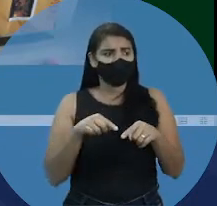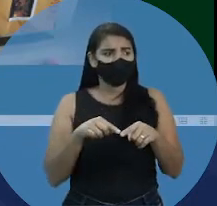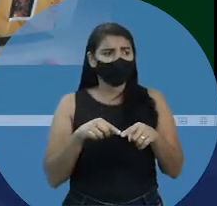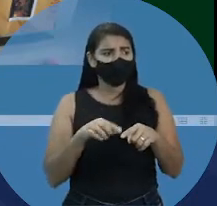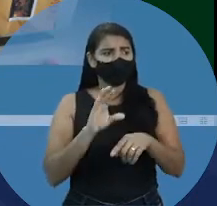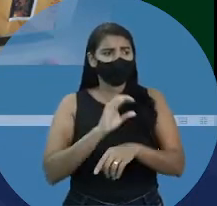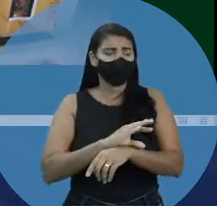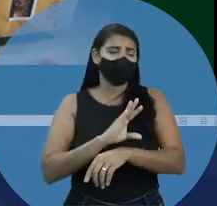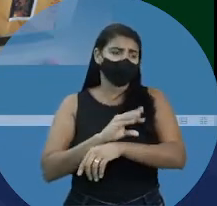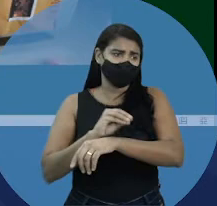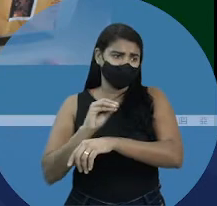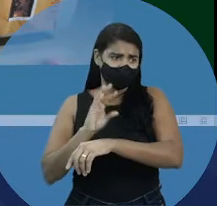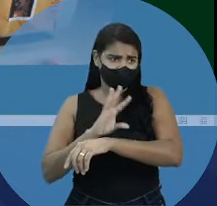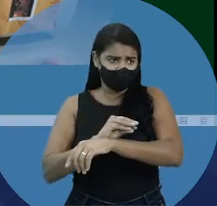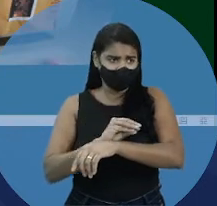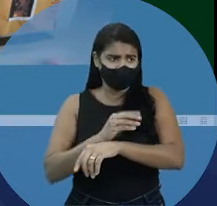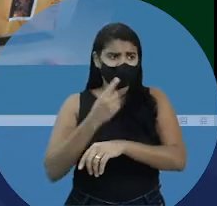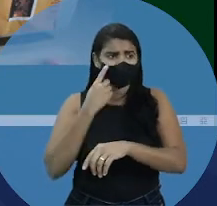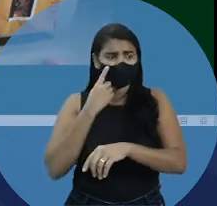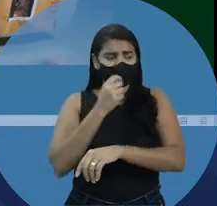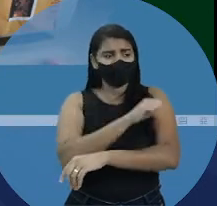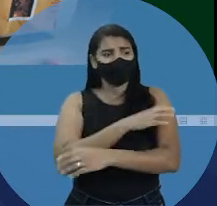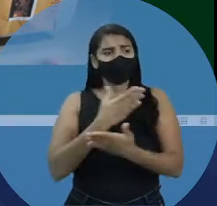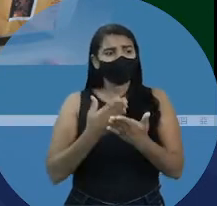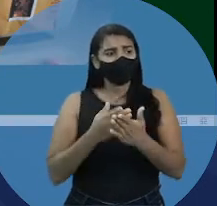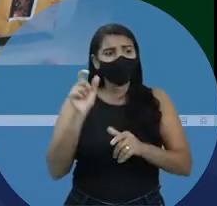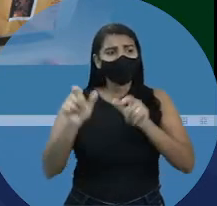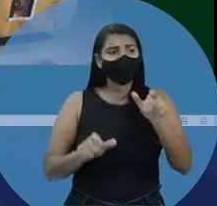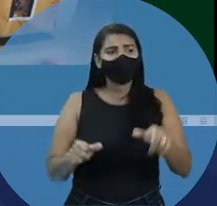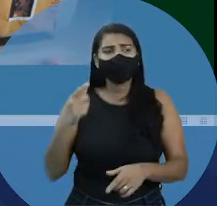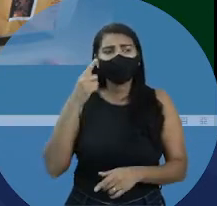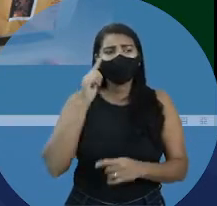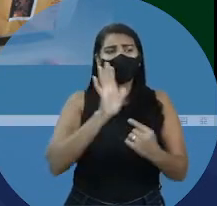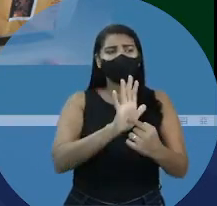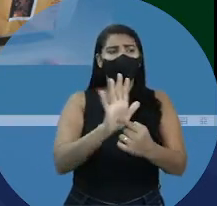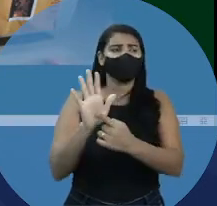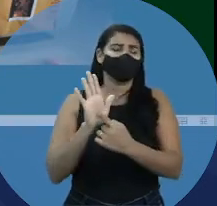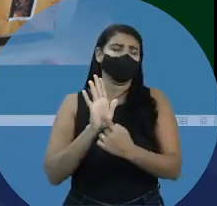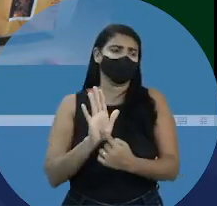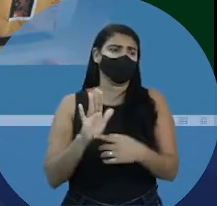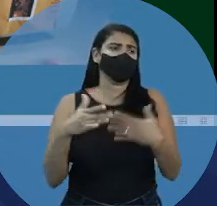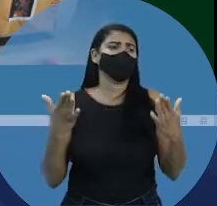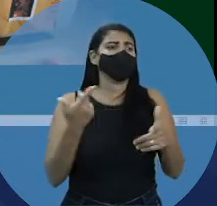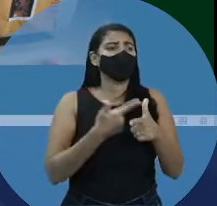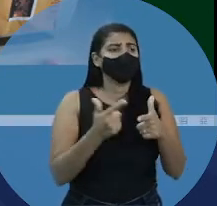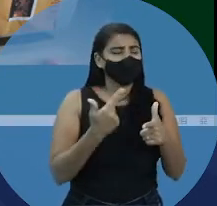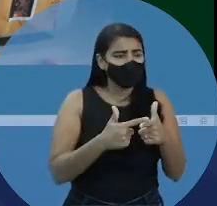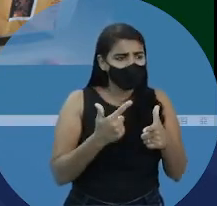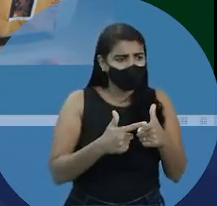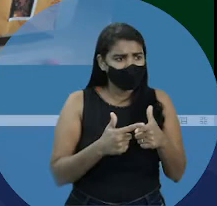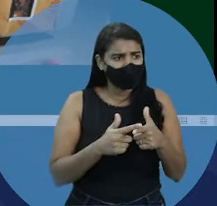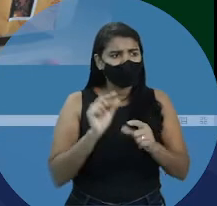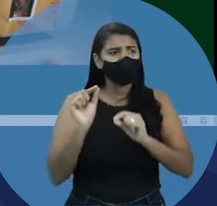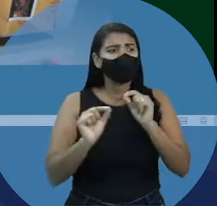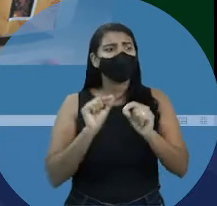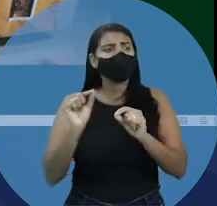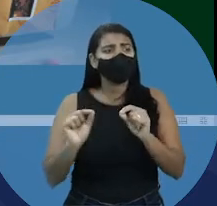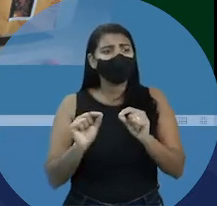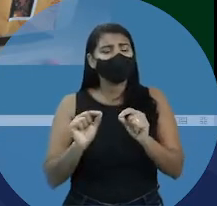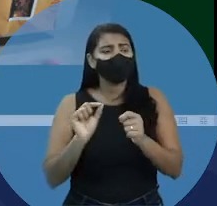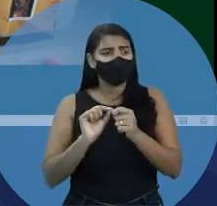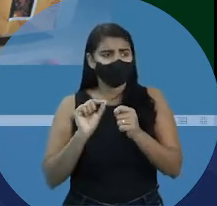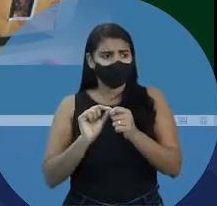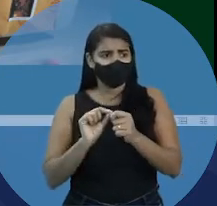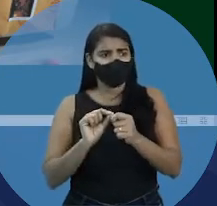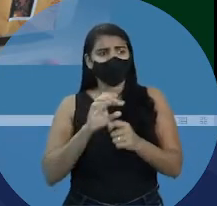X de imagens, e, a partir dessas imagens, eles destacavam qual era o problema, quem era o causador deste